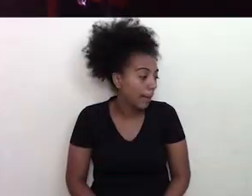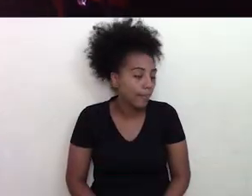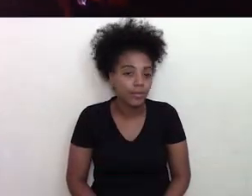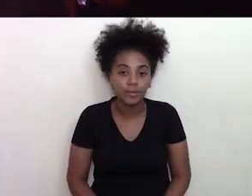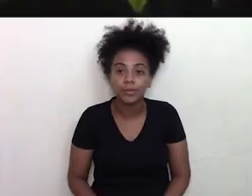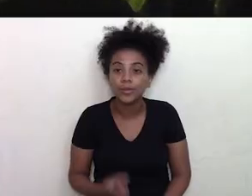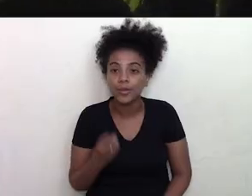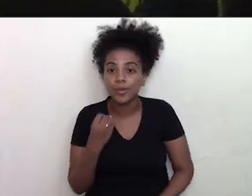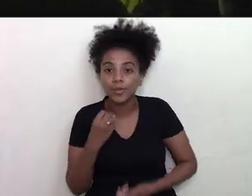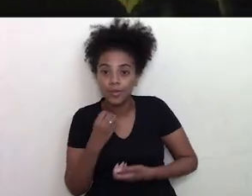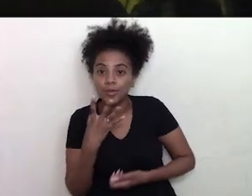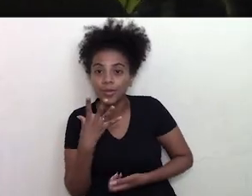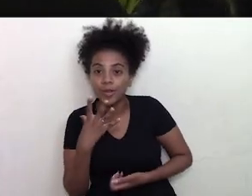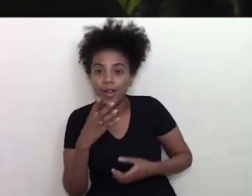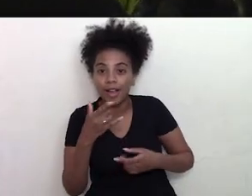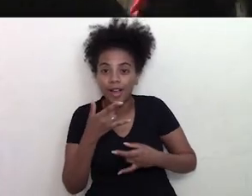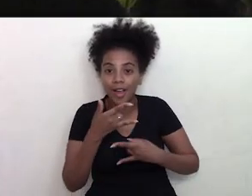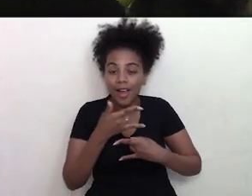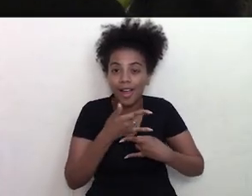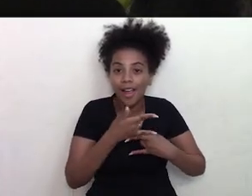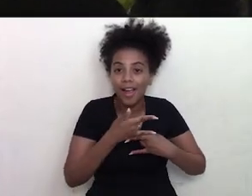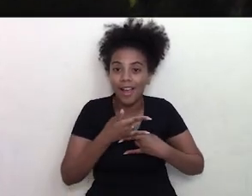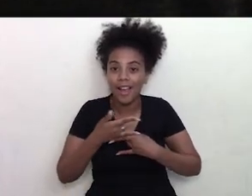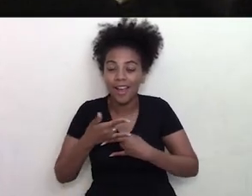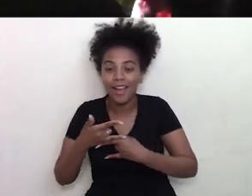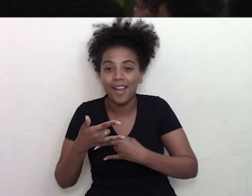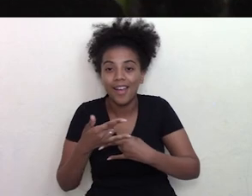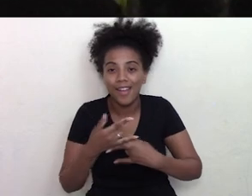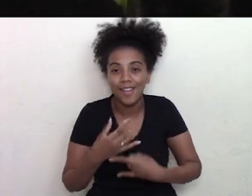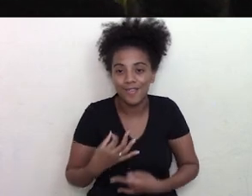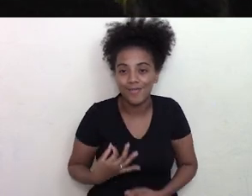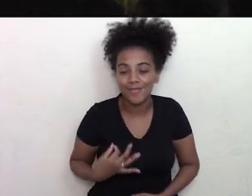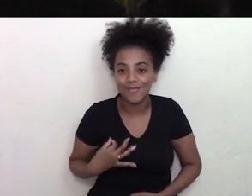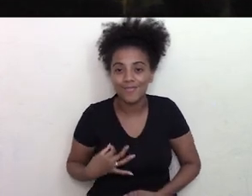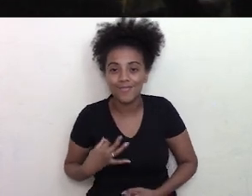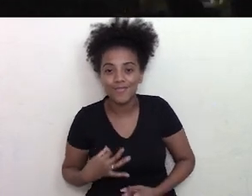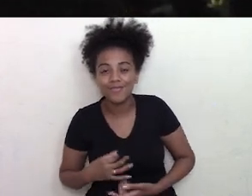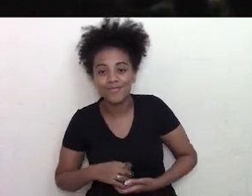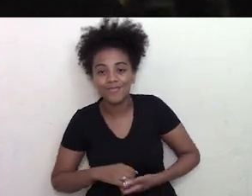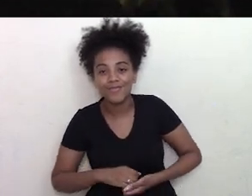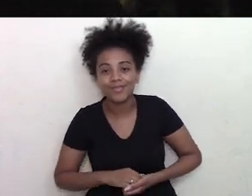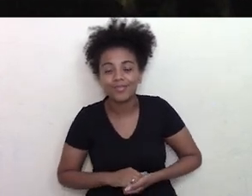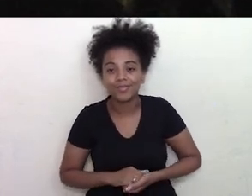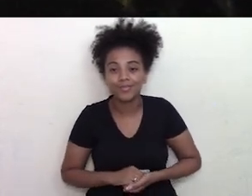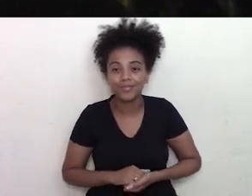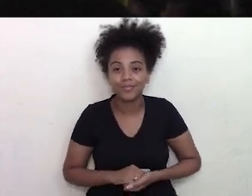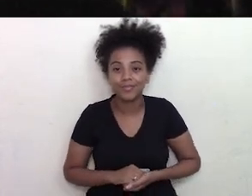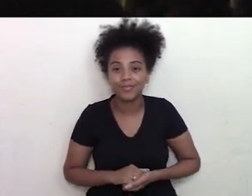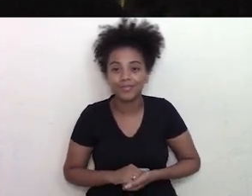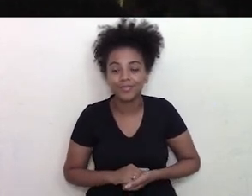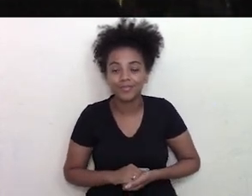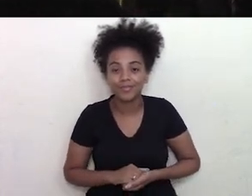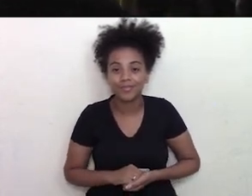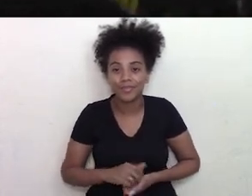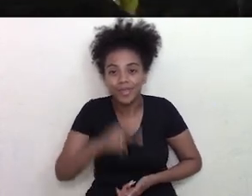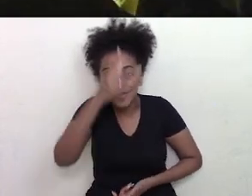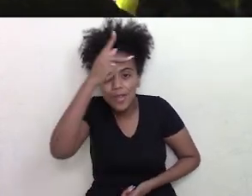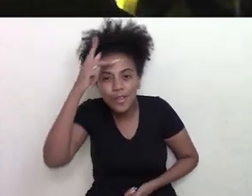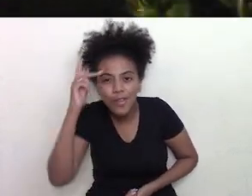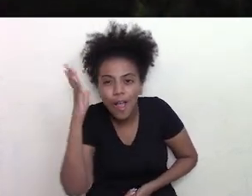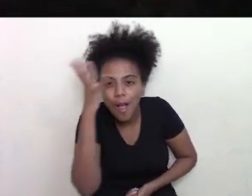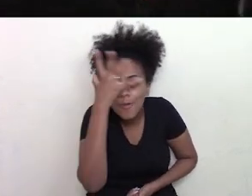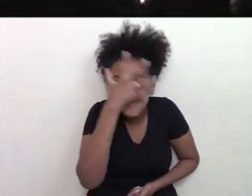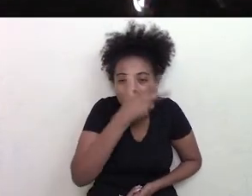Legal, gente, ao vivo. Yeah! Que galera é essa, gente? Maravilha!